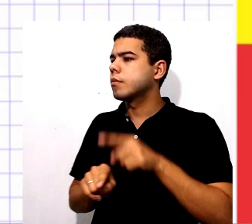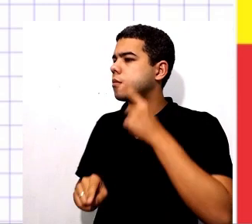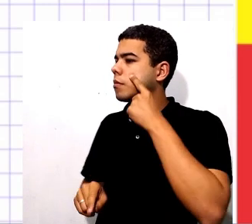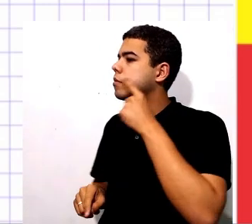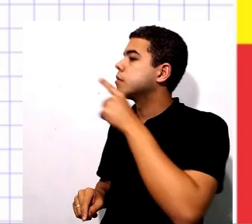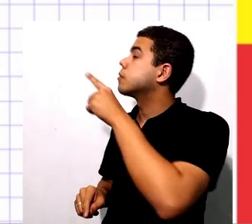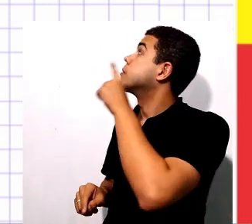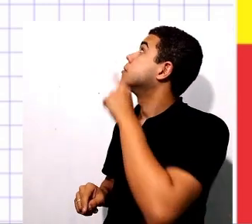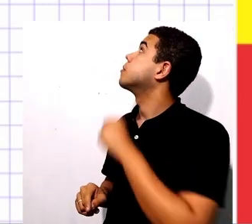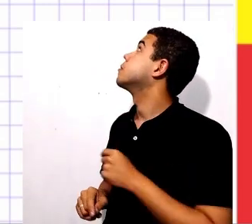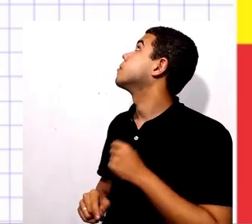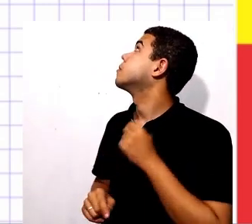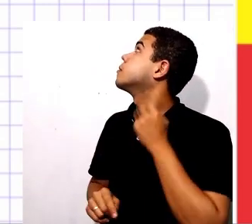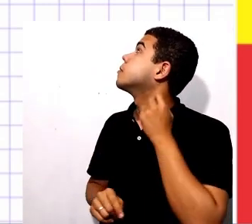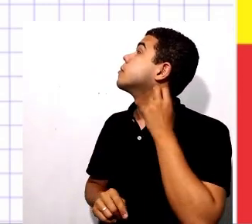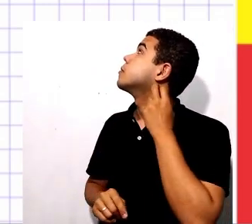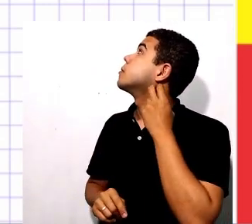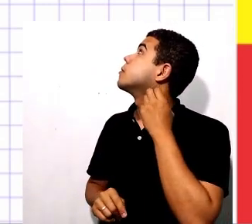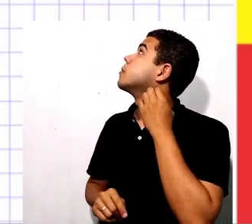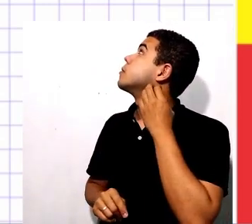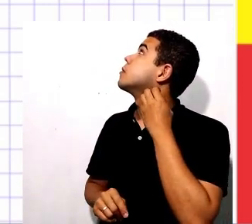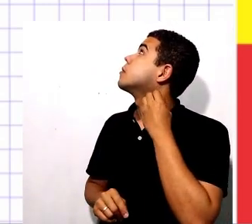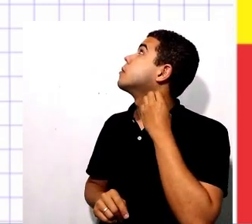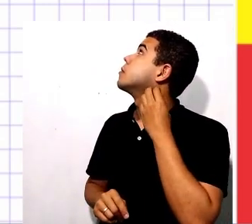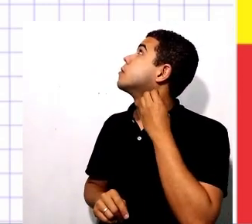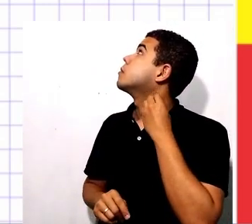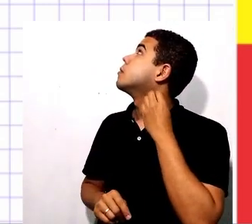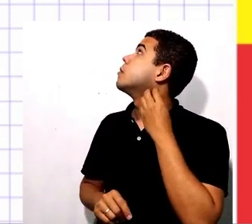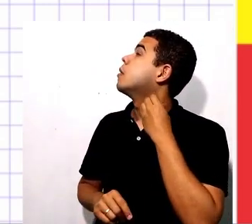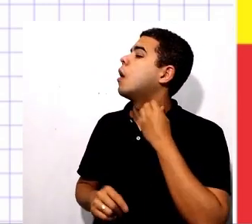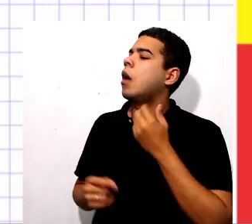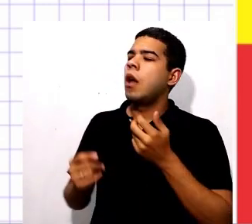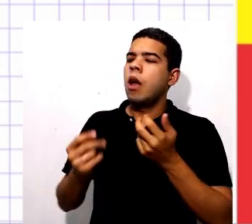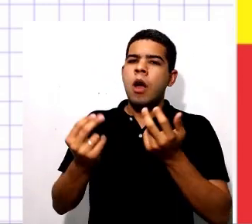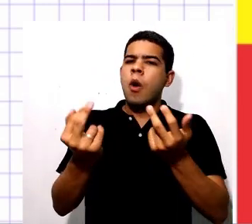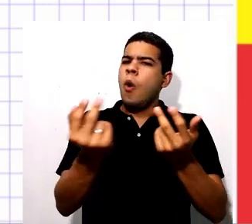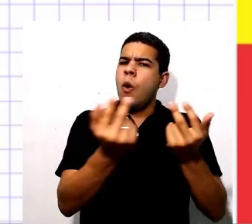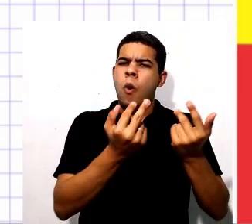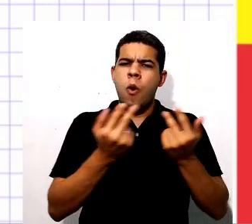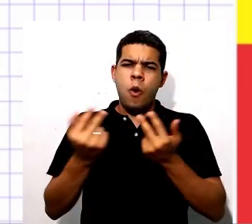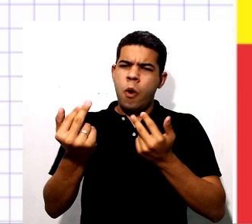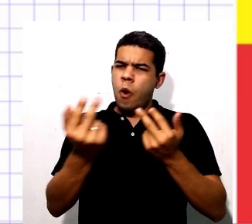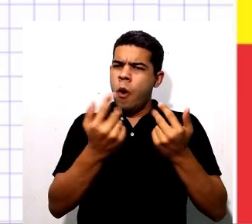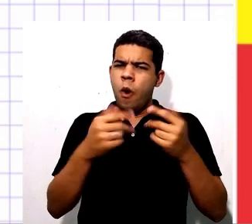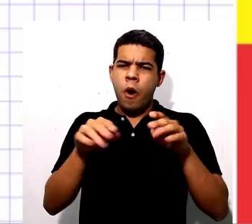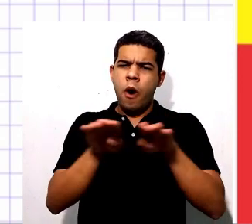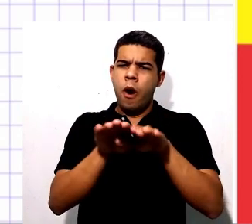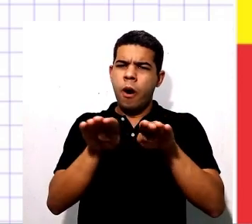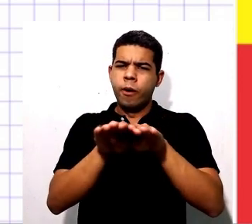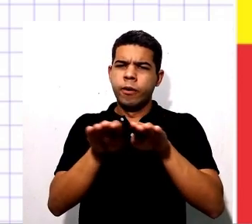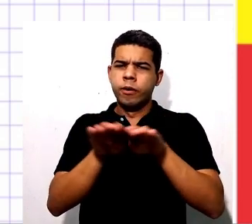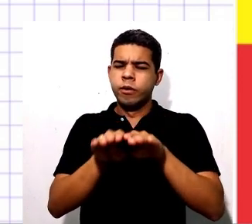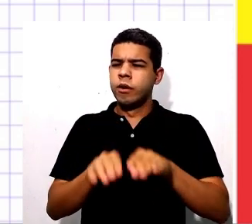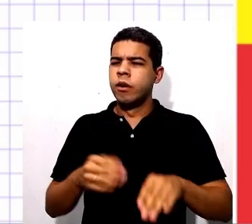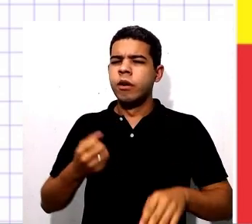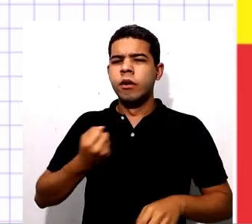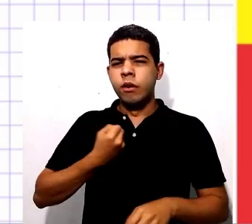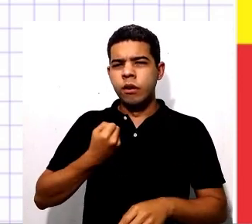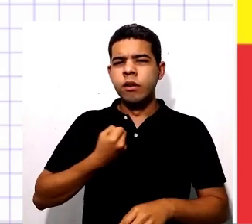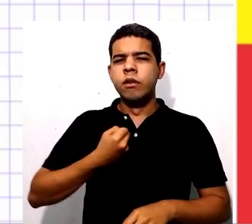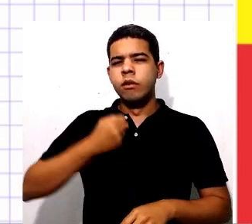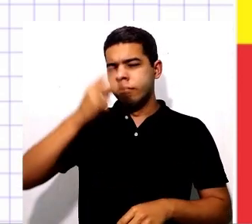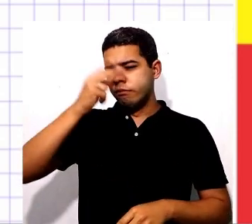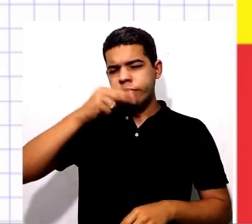esse também é igual. Todos os ângulos aí é o mesmo valor, não mudam. Então, os ângulos não